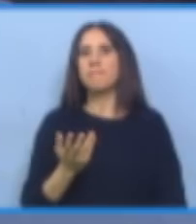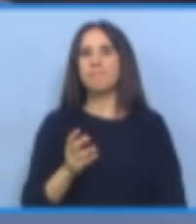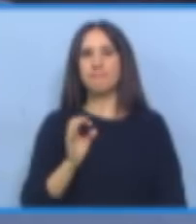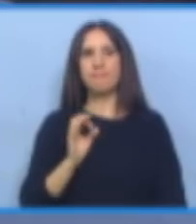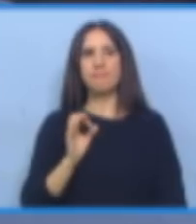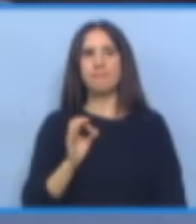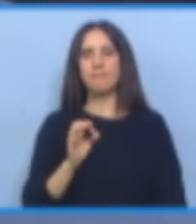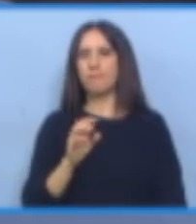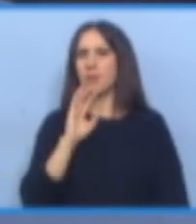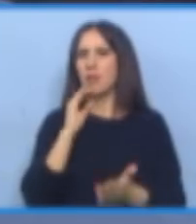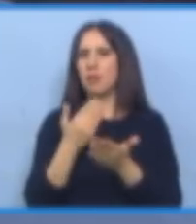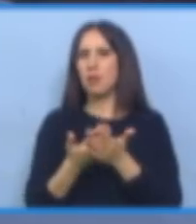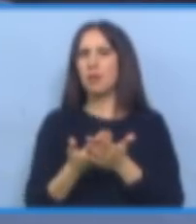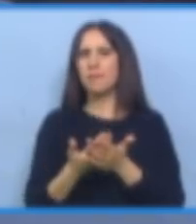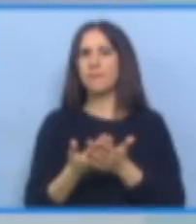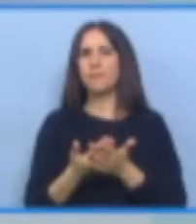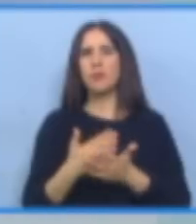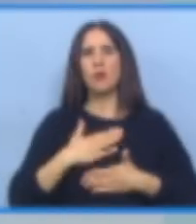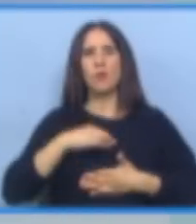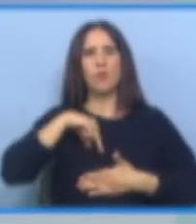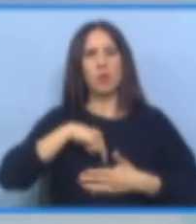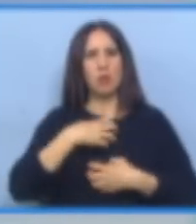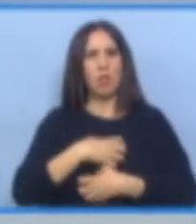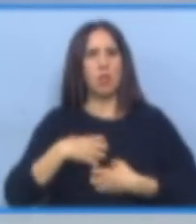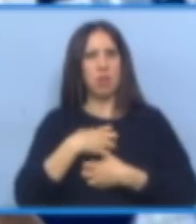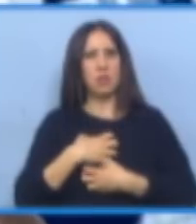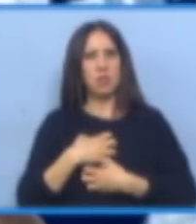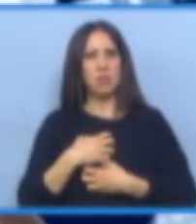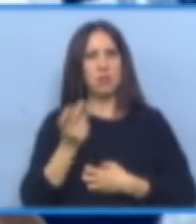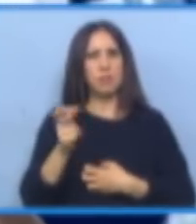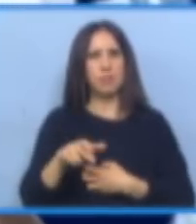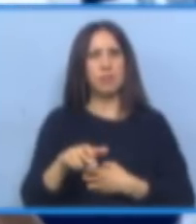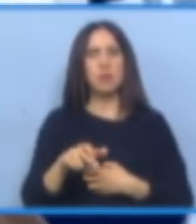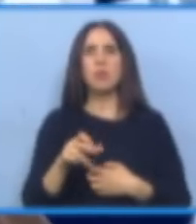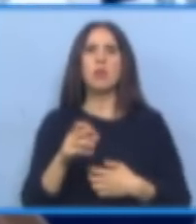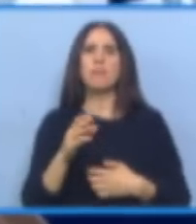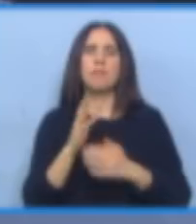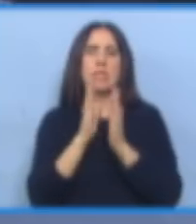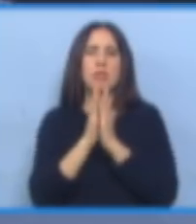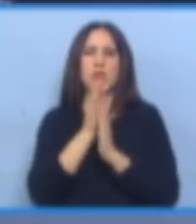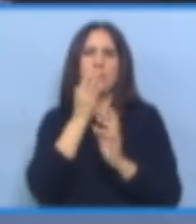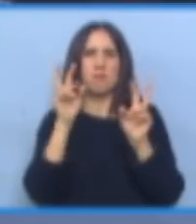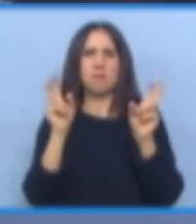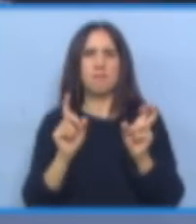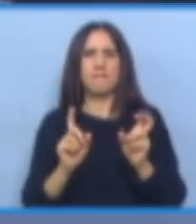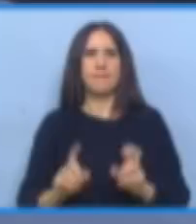É isso que está na origem da crise das vocações? Não sei. E não estou a falar especificamente de religiosos ou de